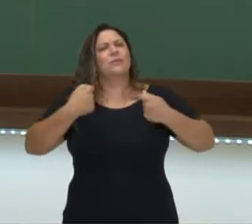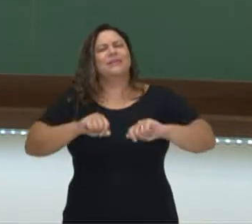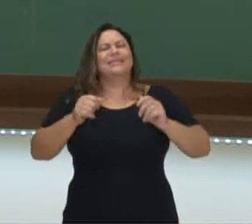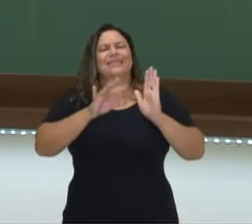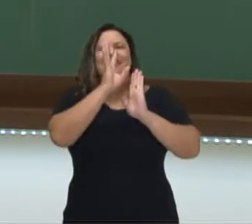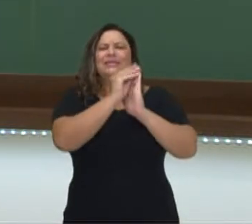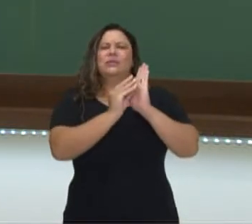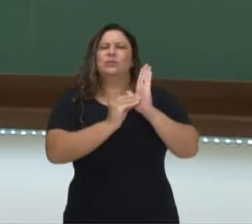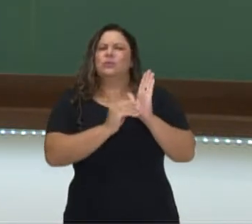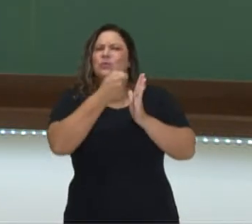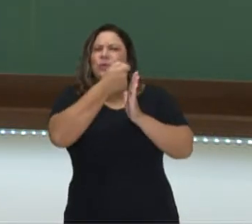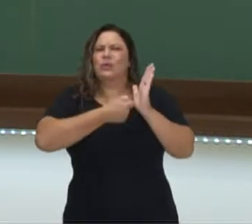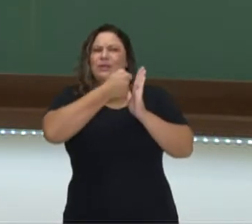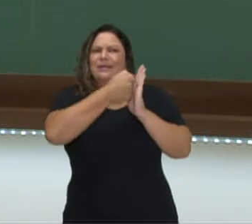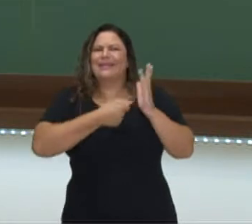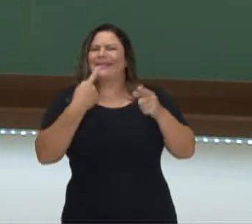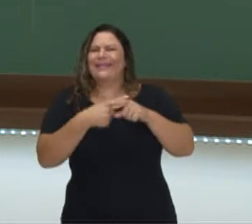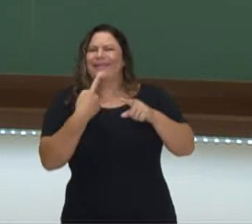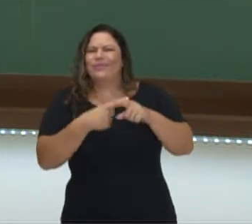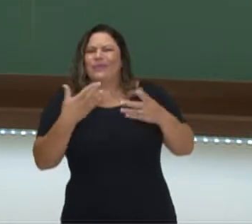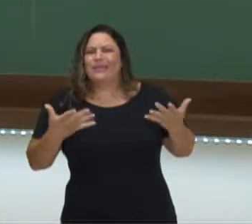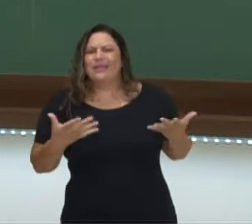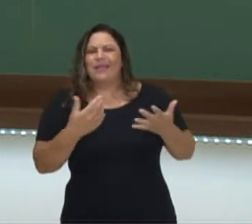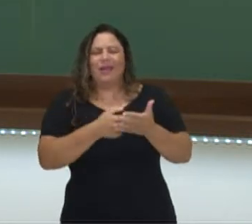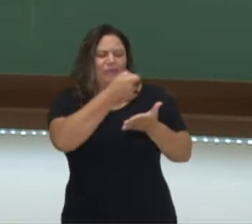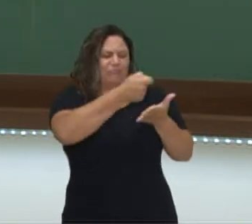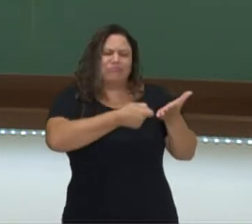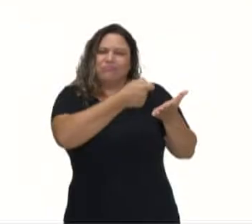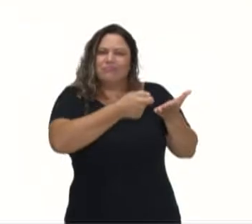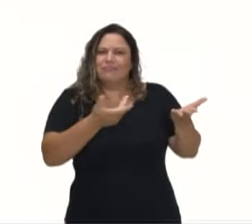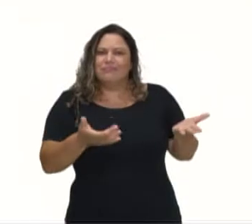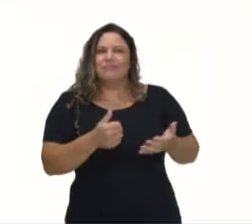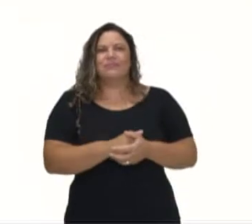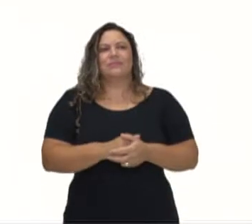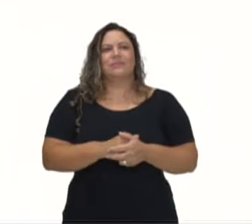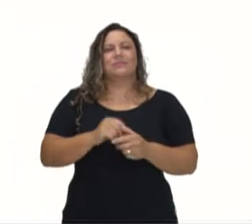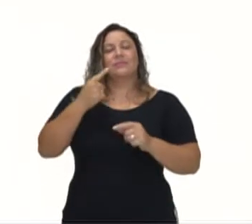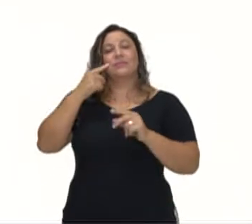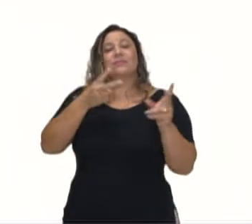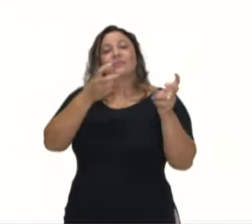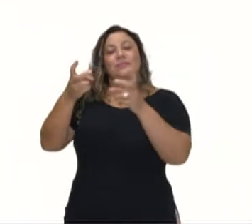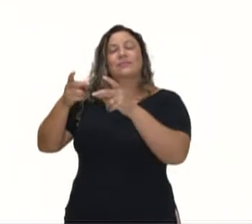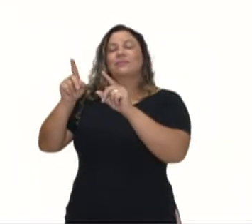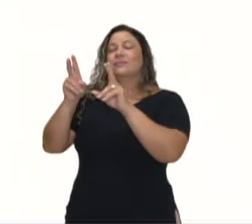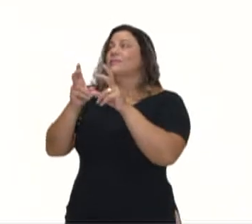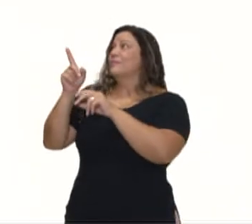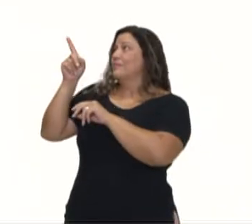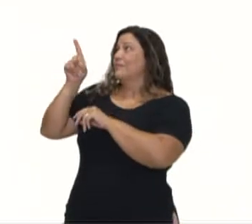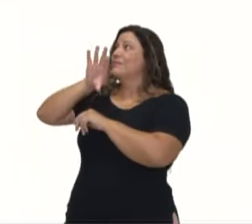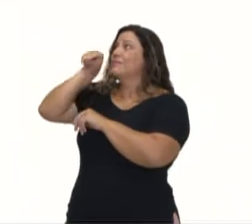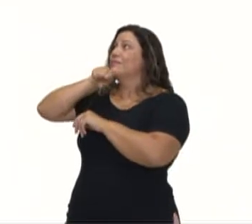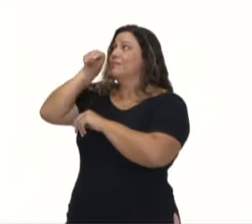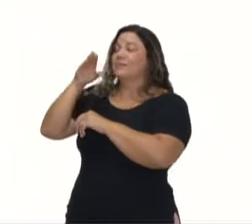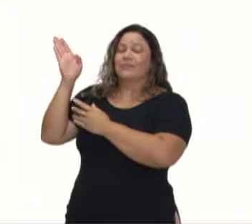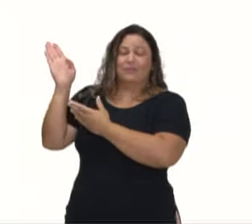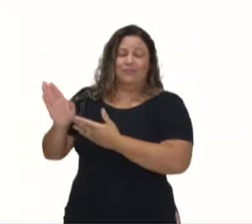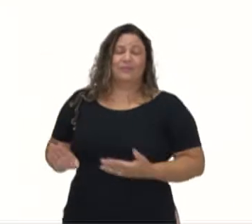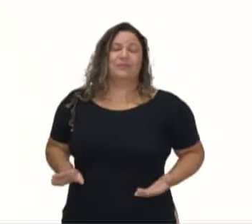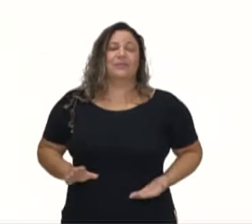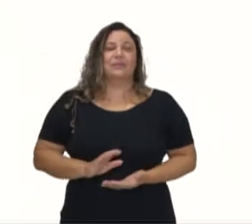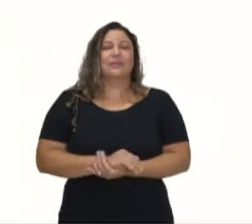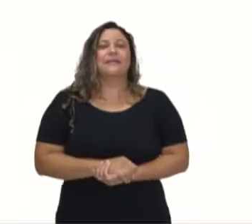anotação? Né, professora? Por que eu tenho que fazer isso? Veja, good notes are very important for